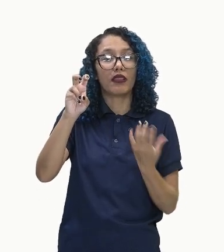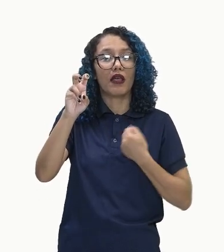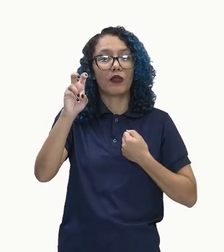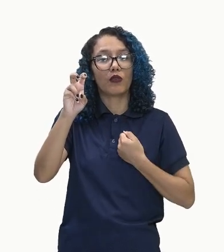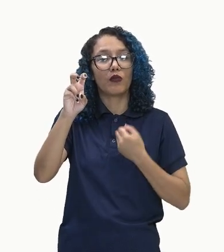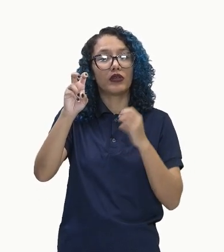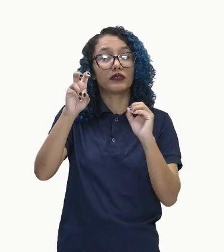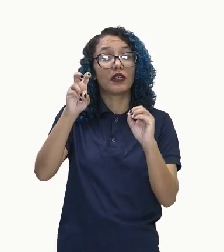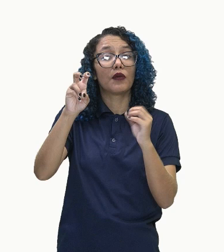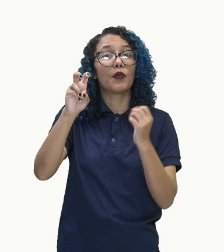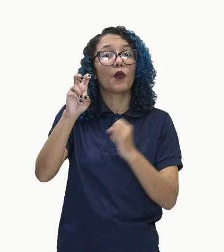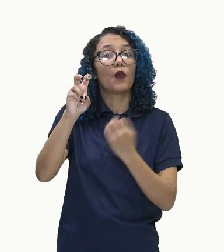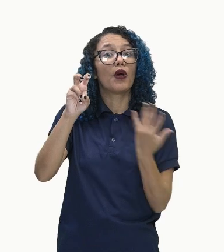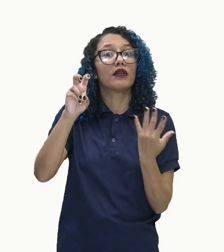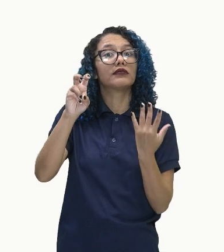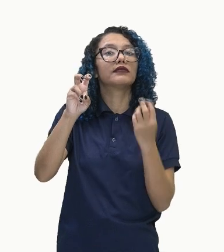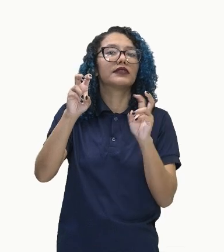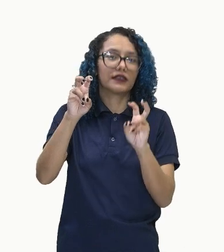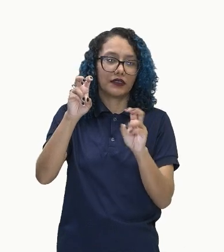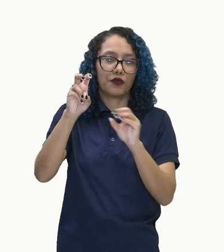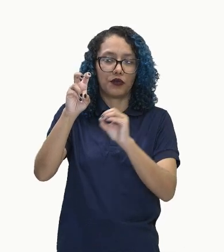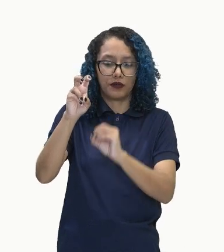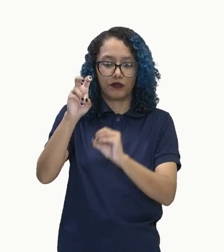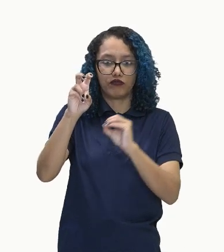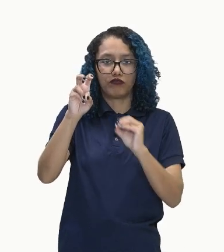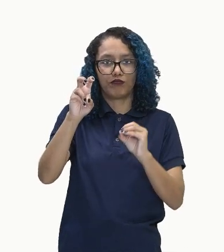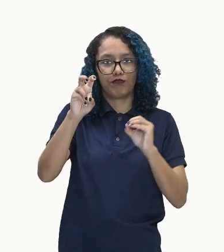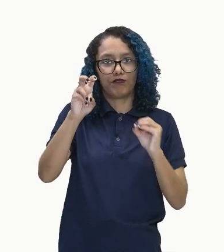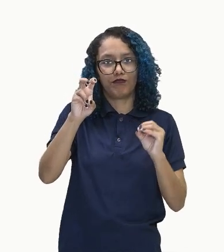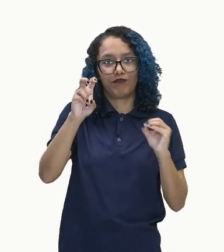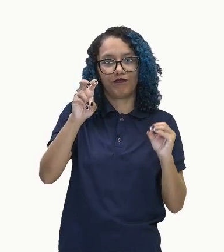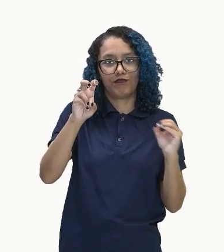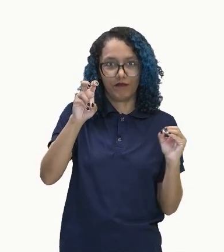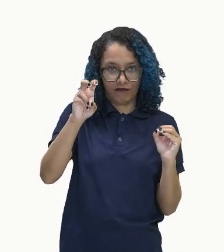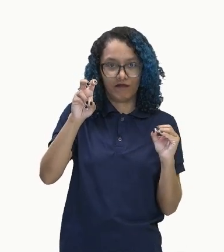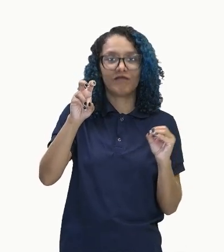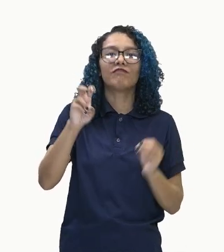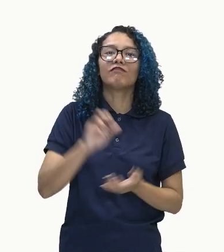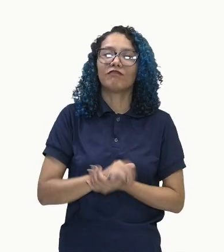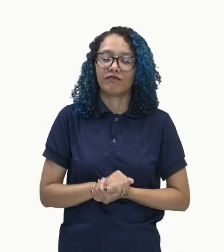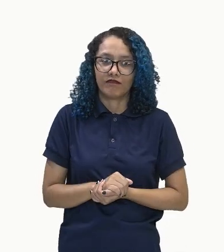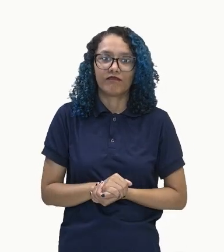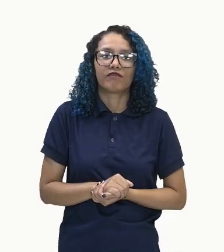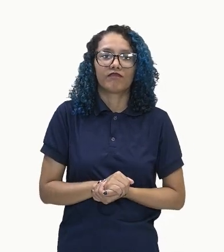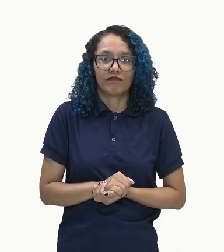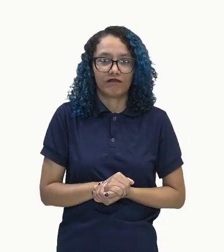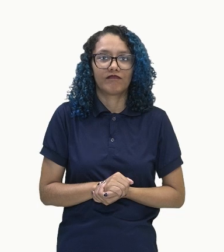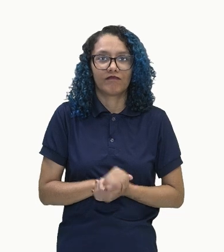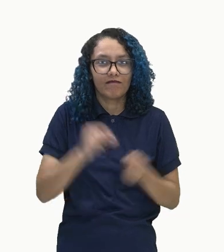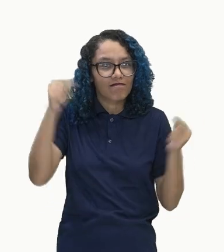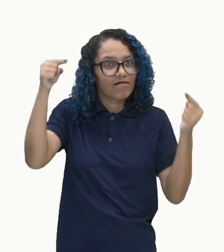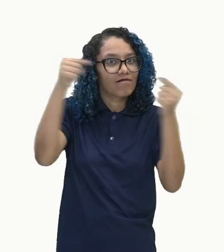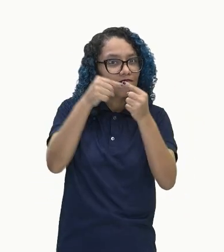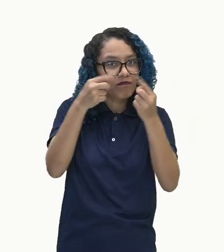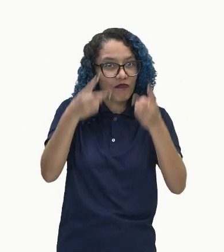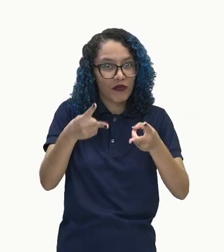ó, 5 zeros. Então perceba que o índice, né, o